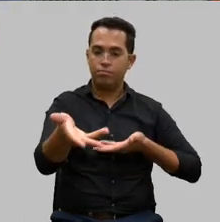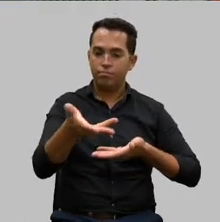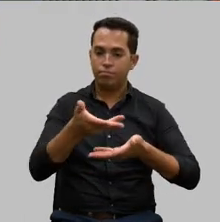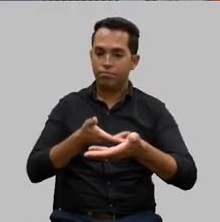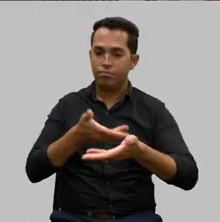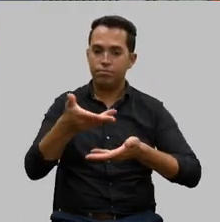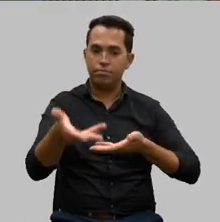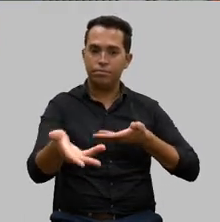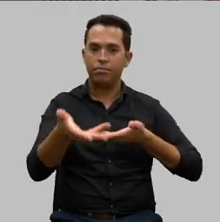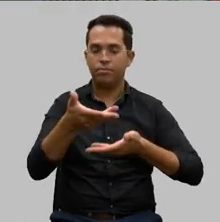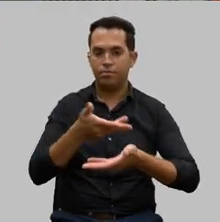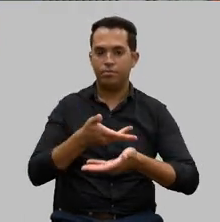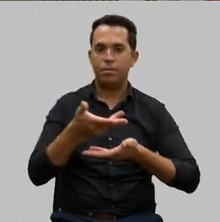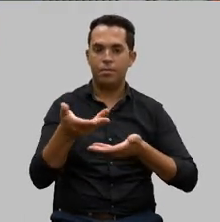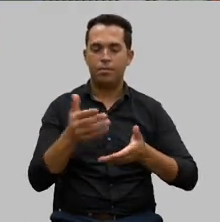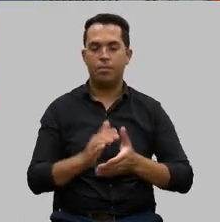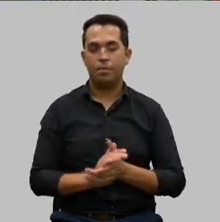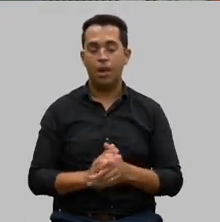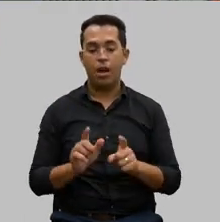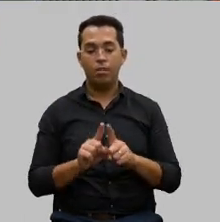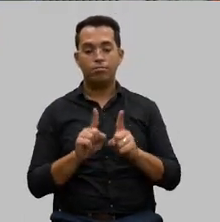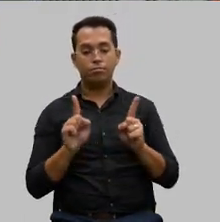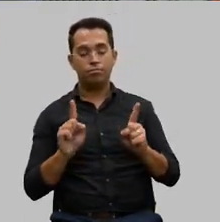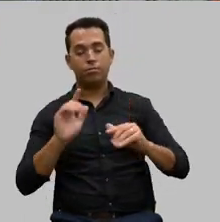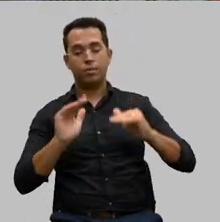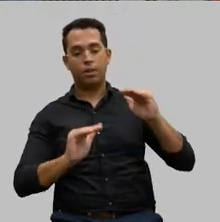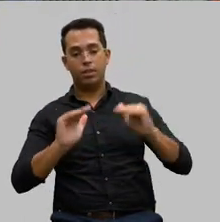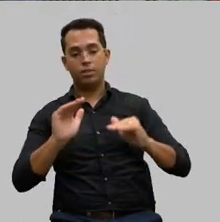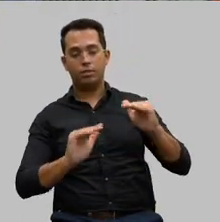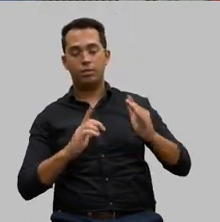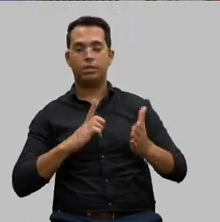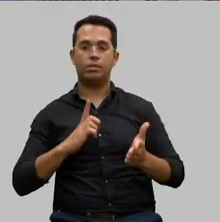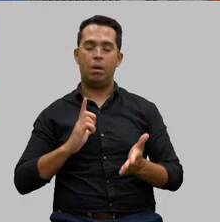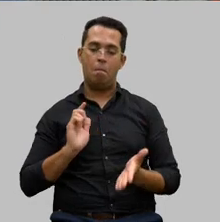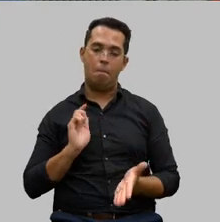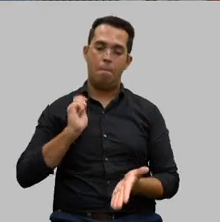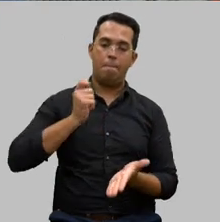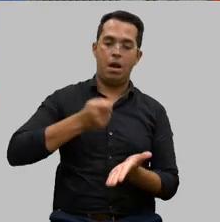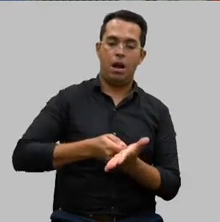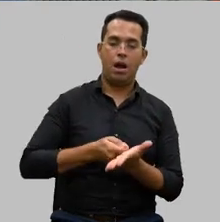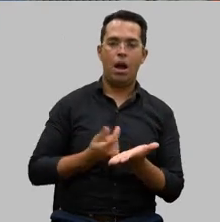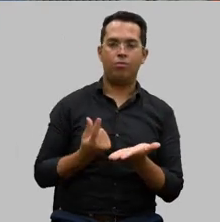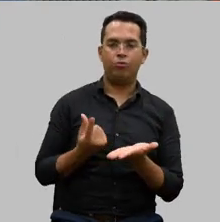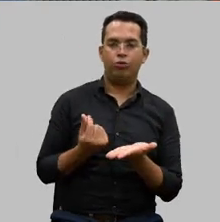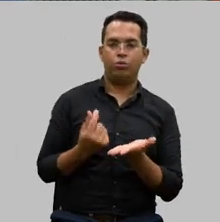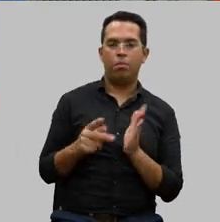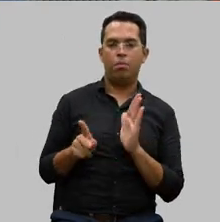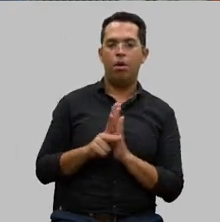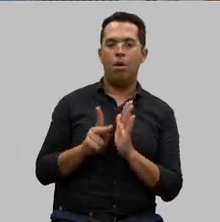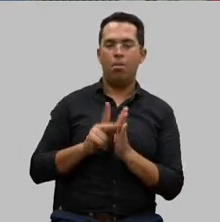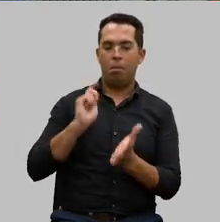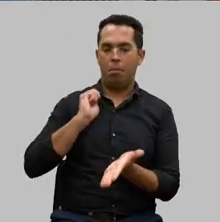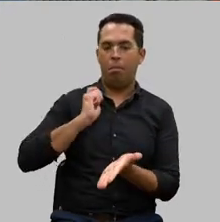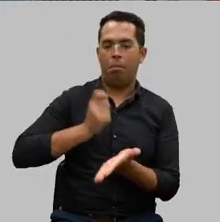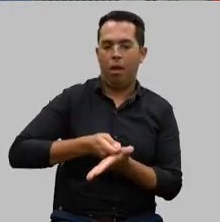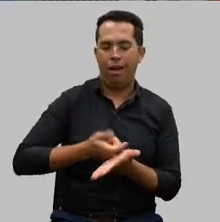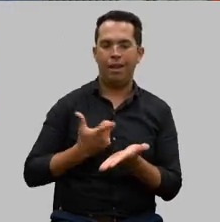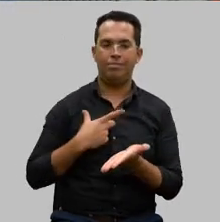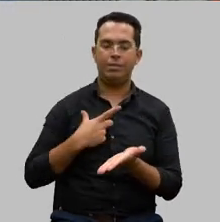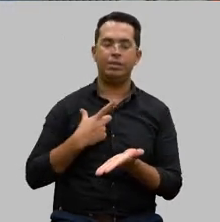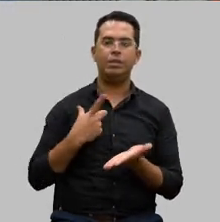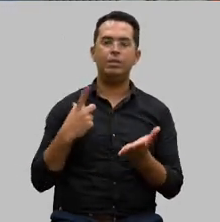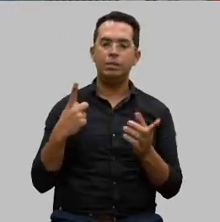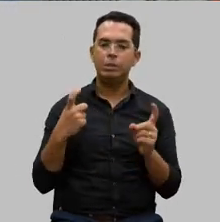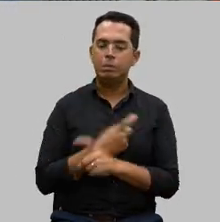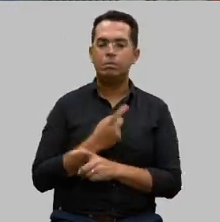um sacrifício porque às vezes a pessoa tem que tirar do bolso dela às vezes a pessoa tem que fazer sacrificar a sua